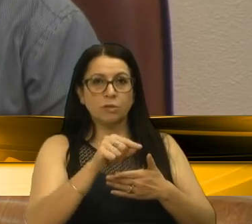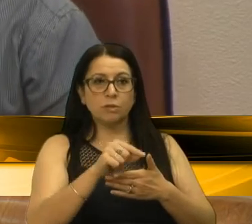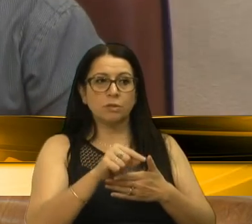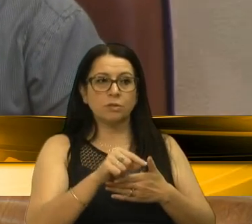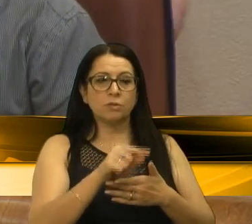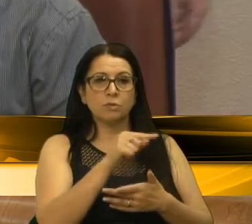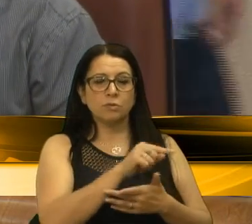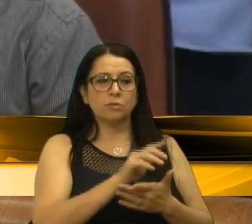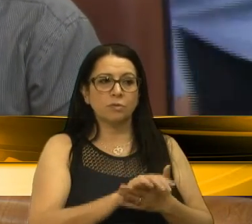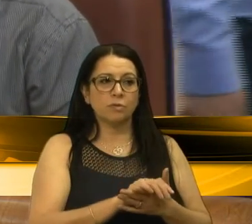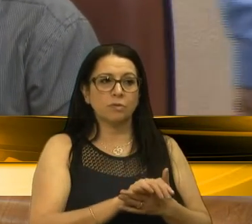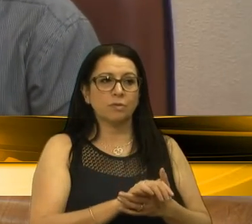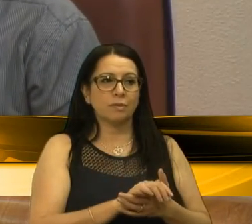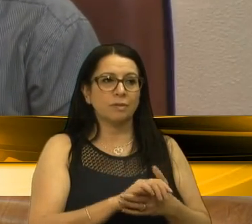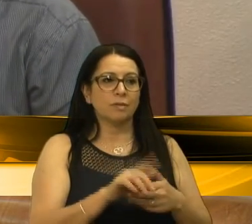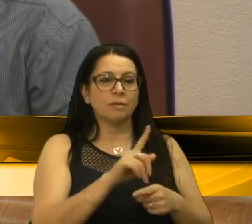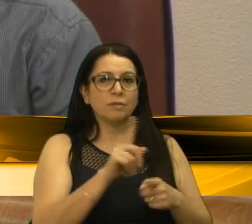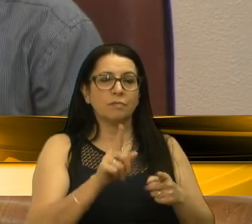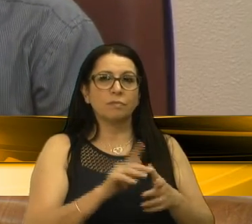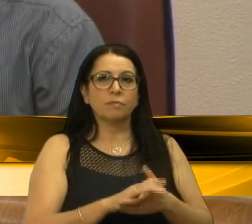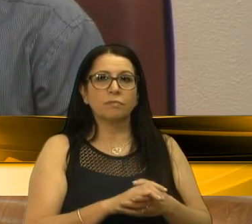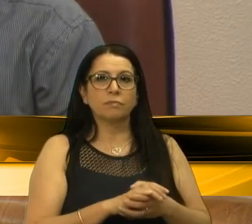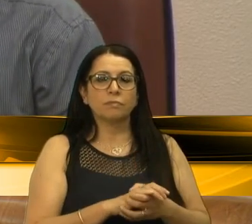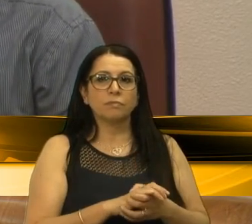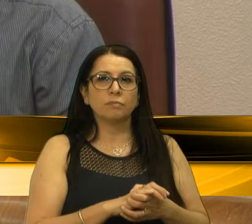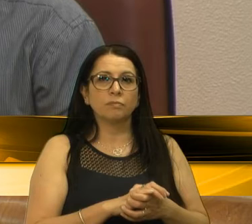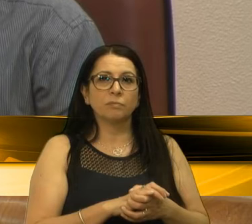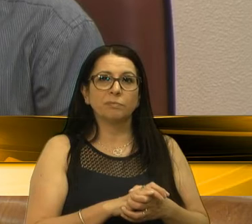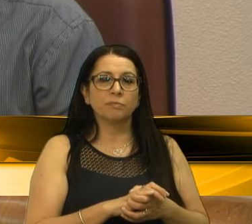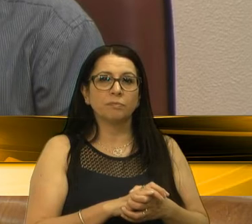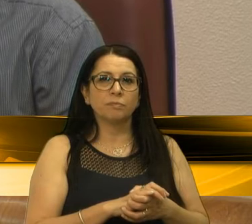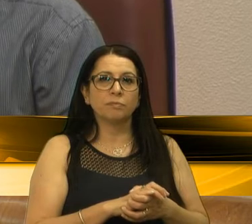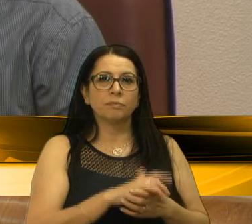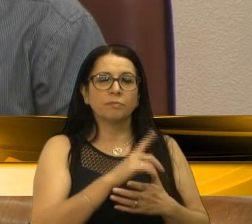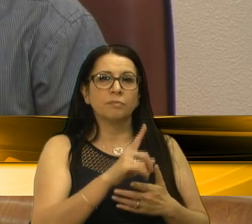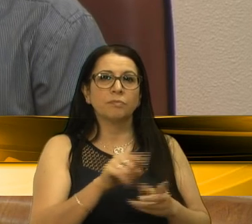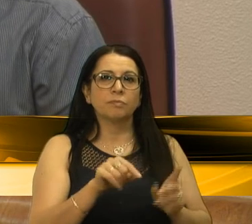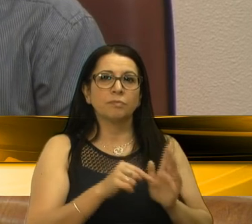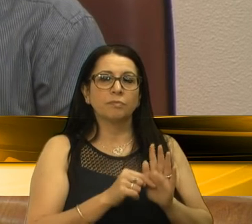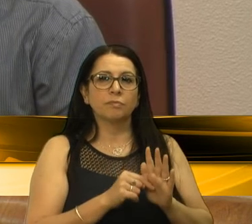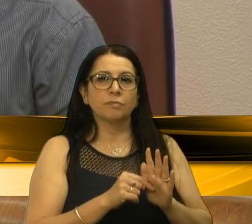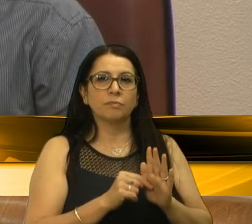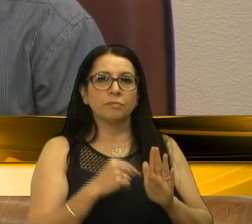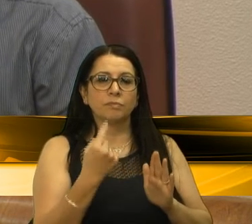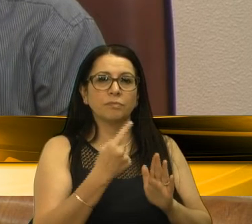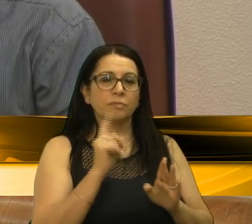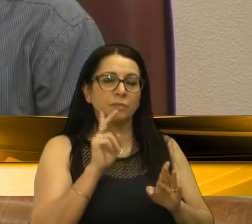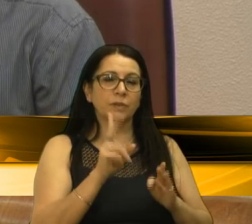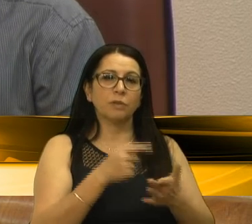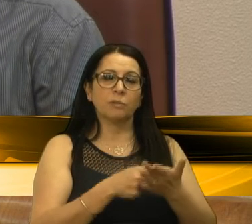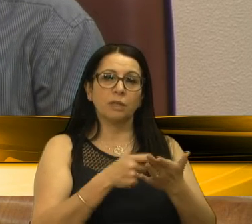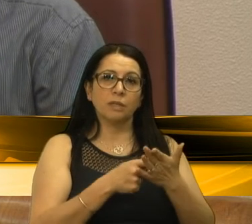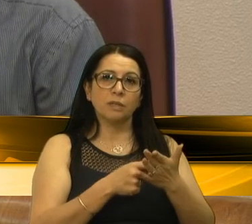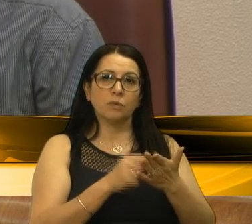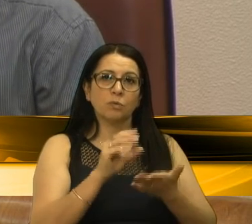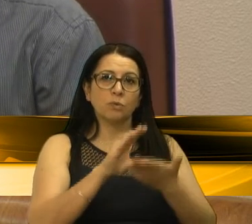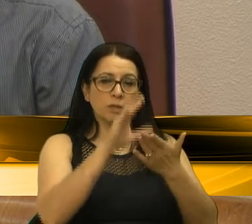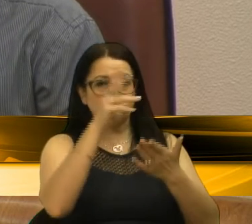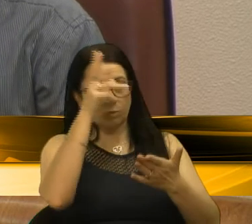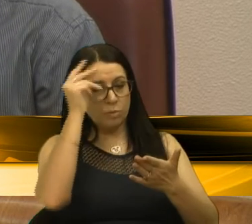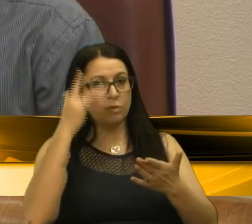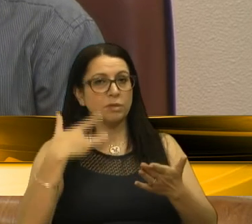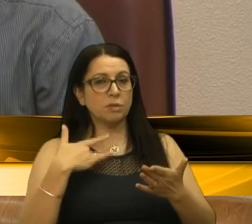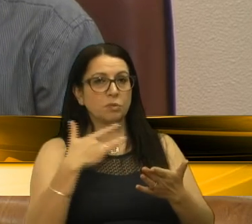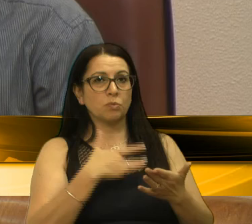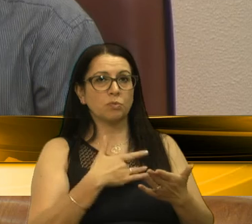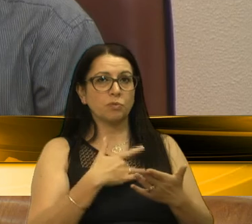Freitas. Ratifico minha informação reforçando que cumprimos a nossa obrigação perante o Conselho. Quem não cumpriu essa obrigação foi o Conselho Municipal de Saúde, e diria que o